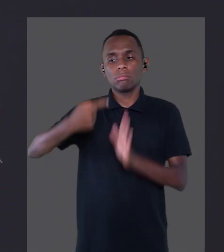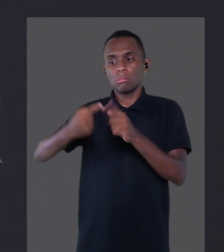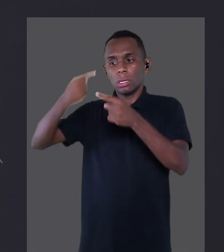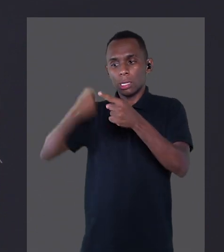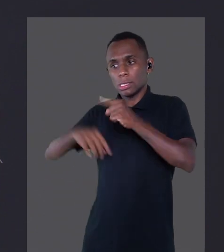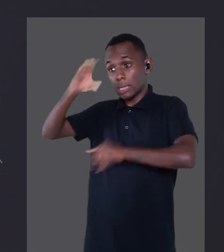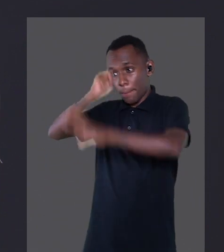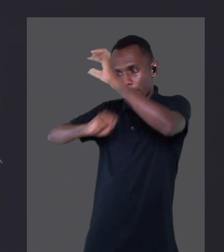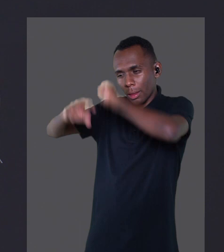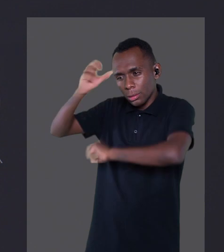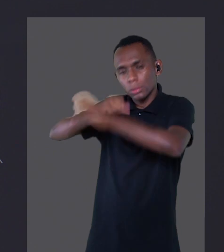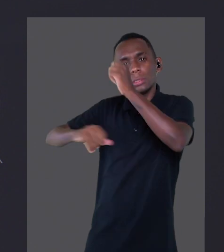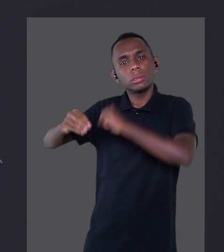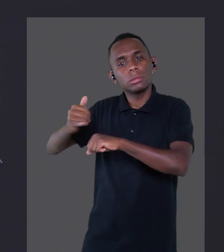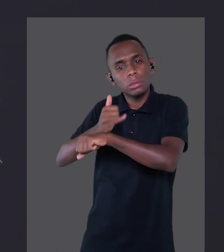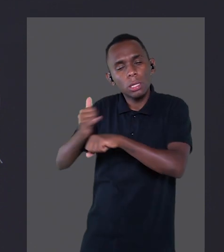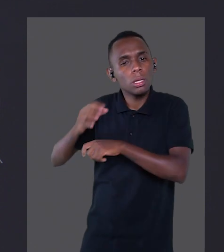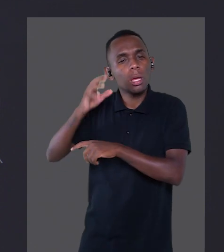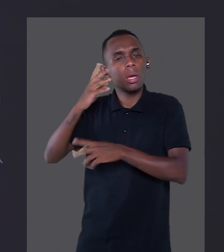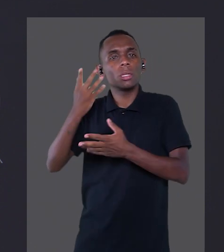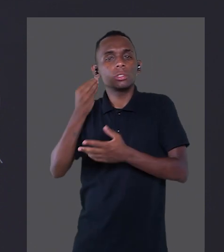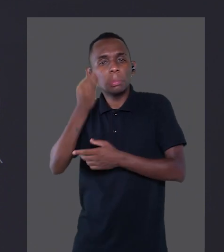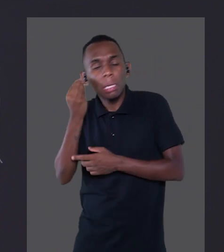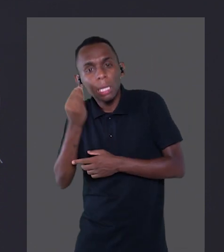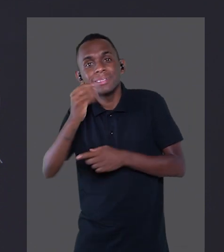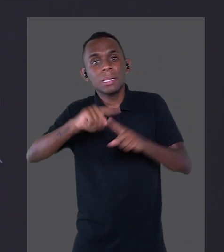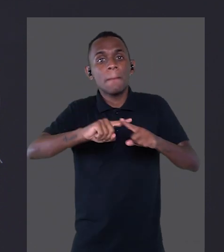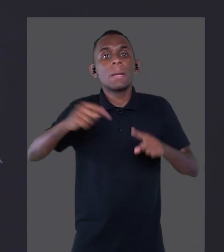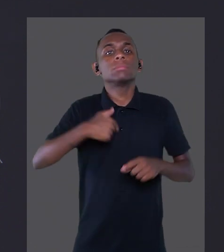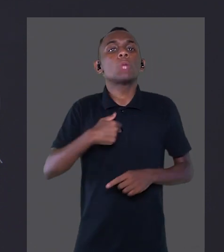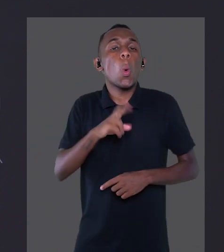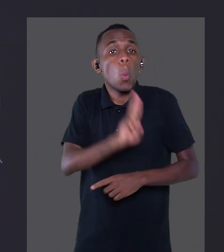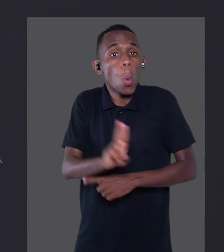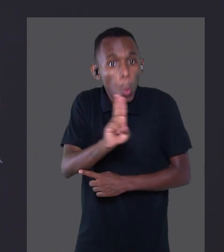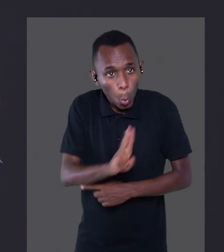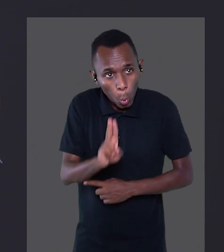para cultivar um certo ouvido, assim. Mas eu uso